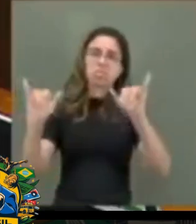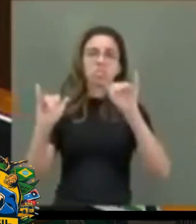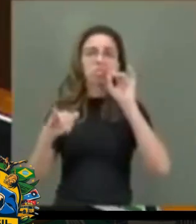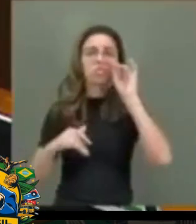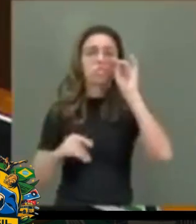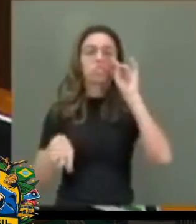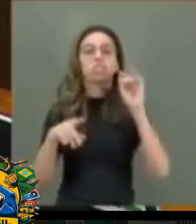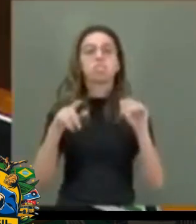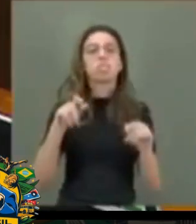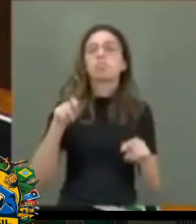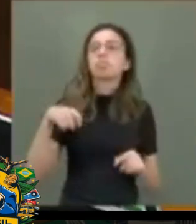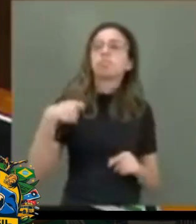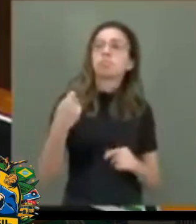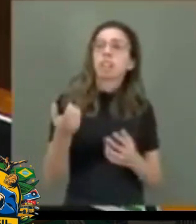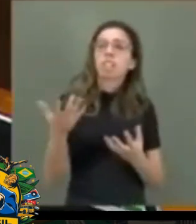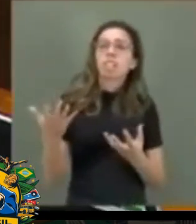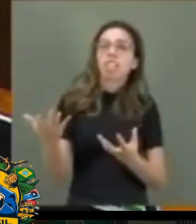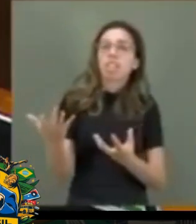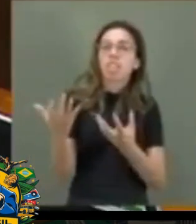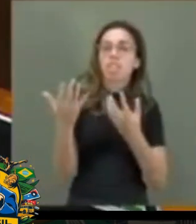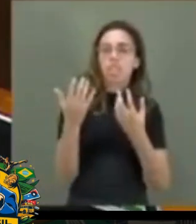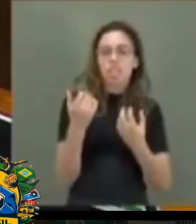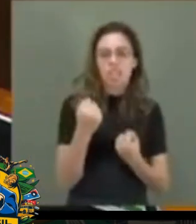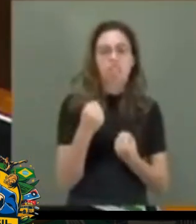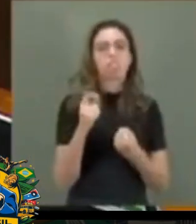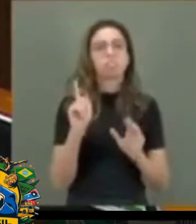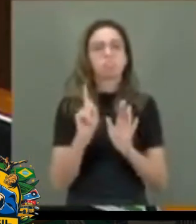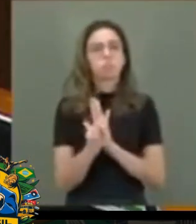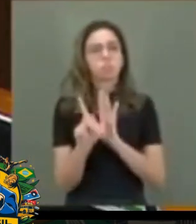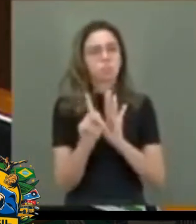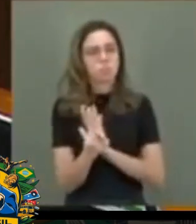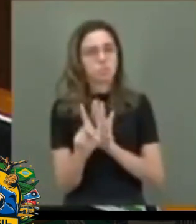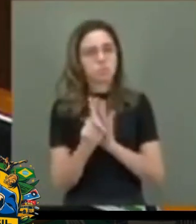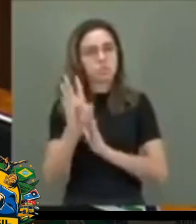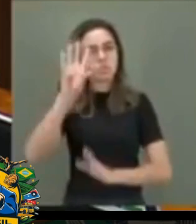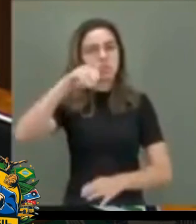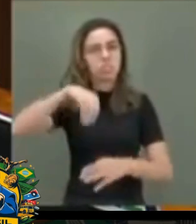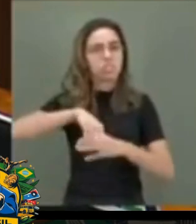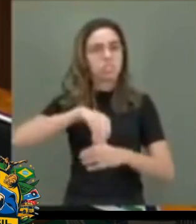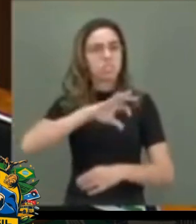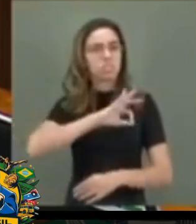de retê-lo para esses questionamentos dentro da Polícia Federal?